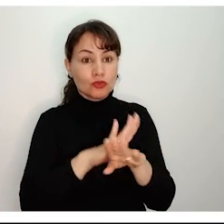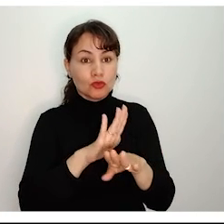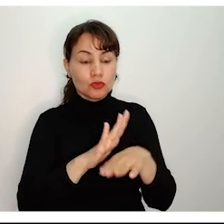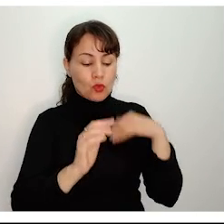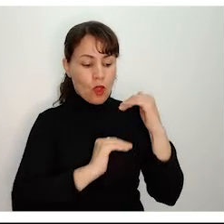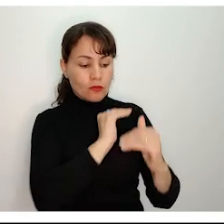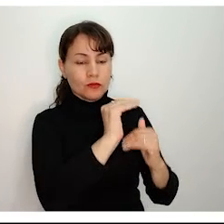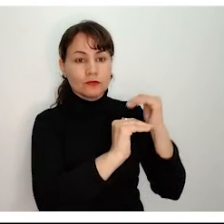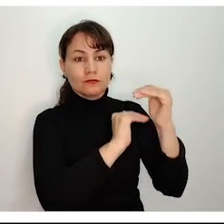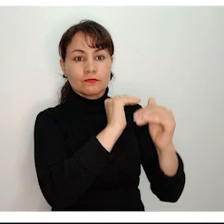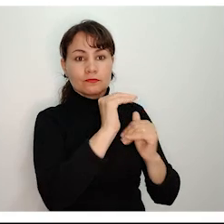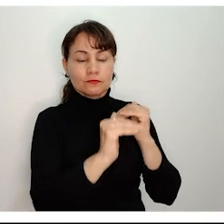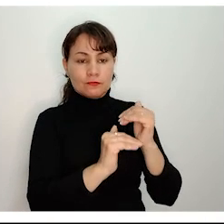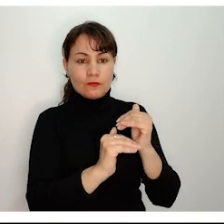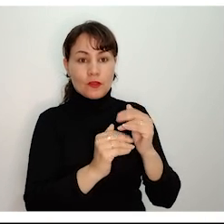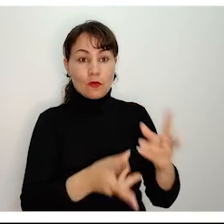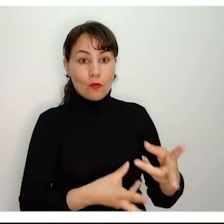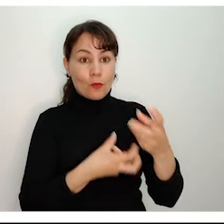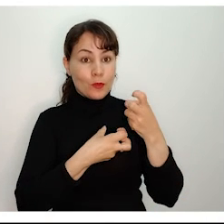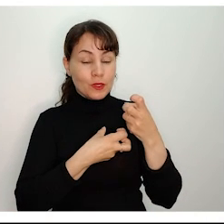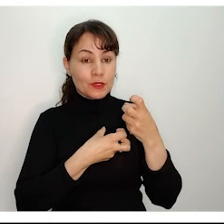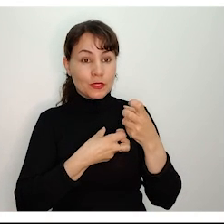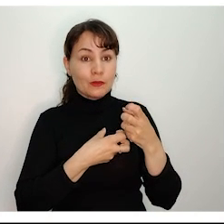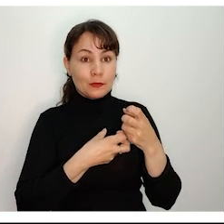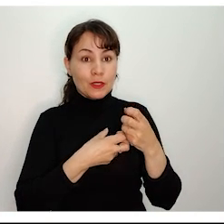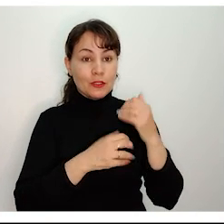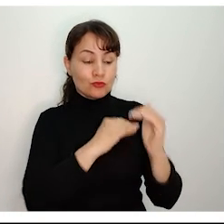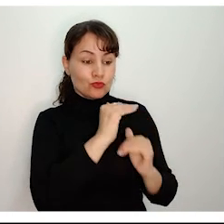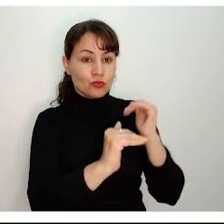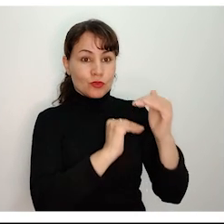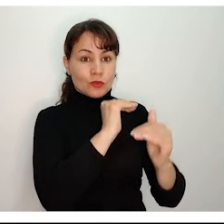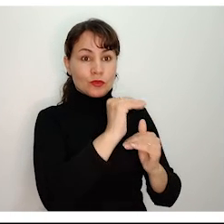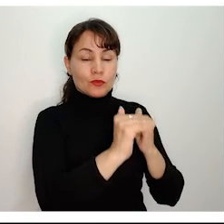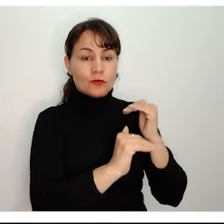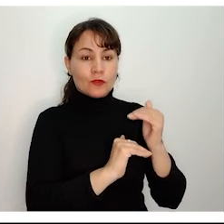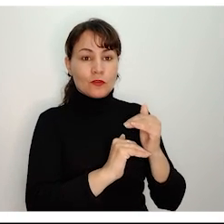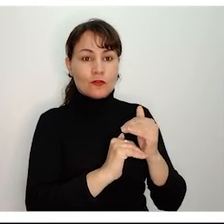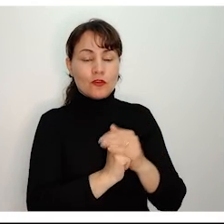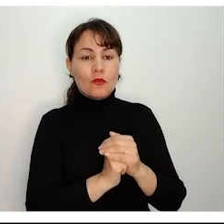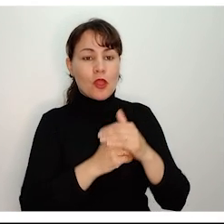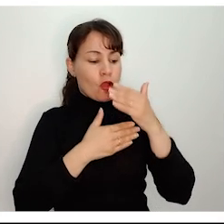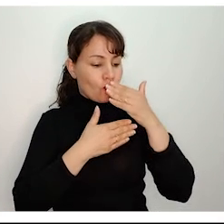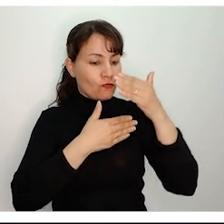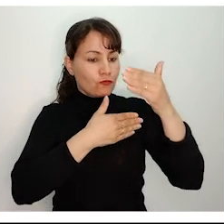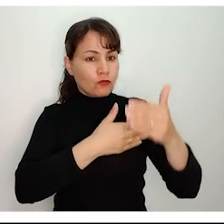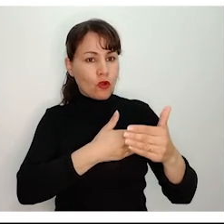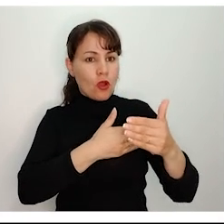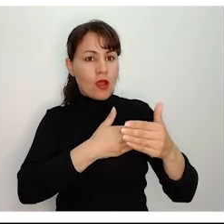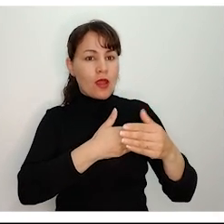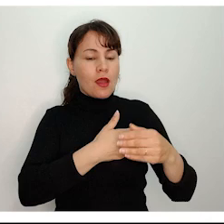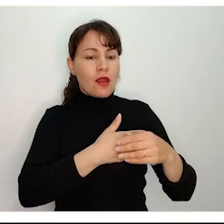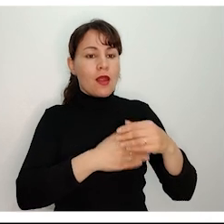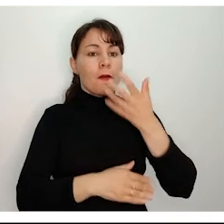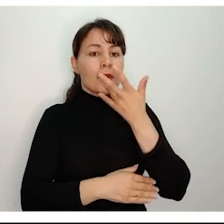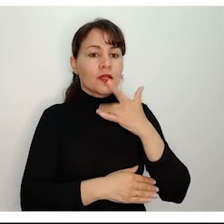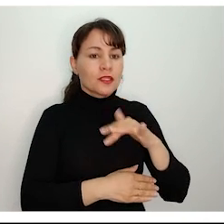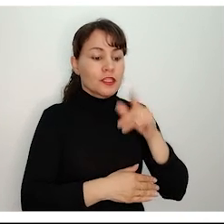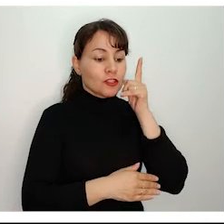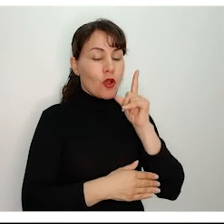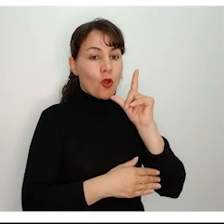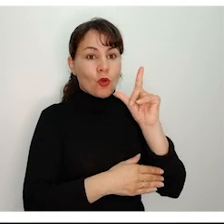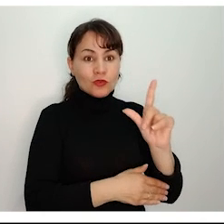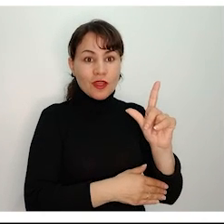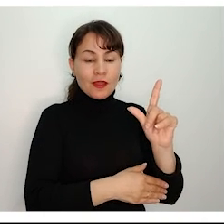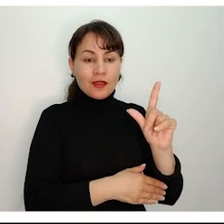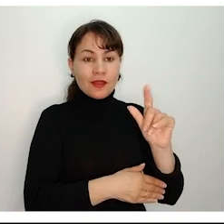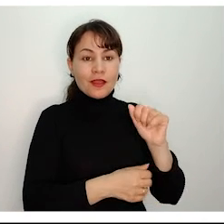tudo isso é o desenvolvimento. Nós vamos percebendo o desenvolvimento externamente pelo que a criança é